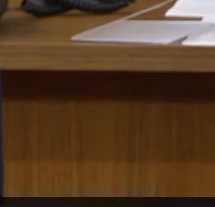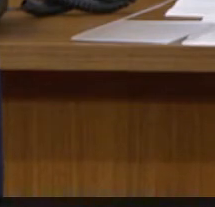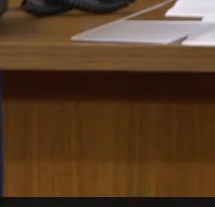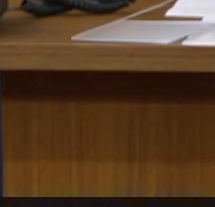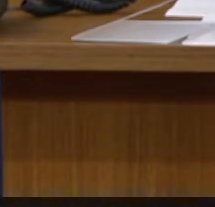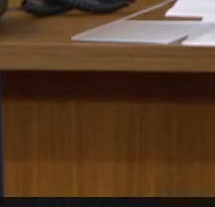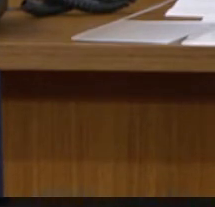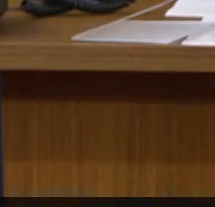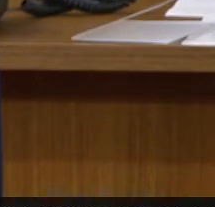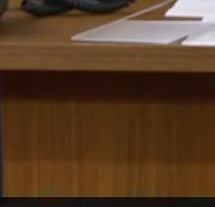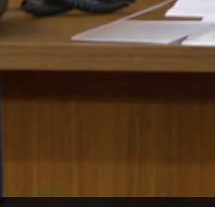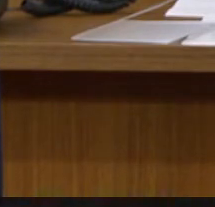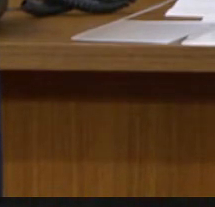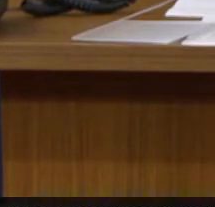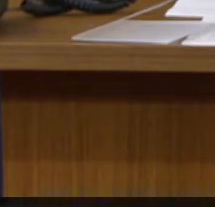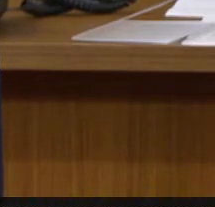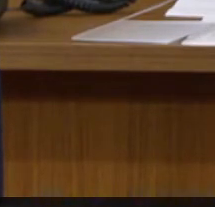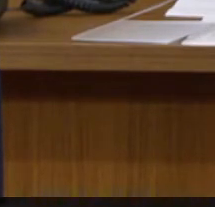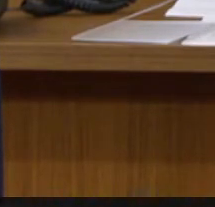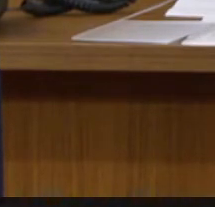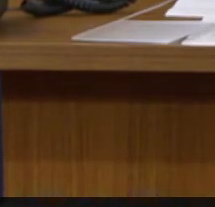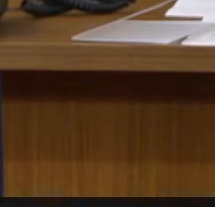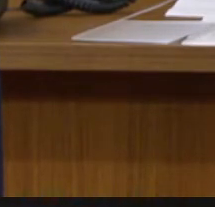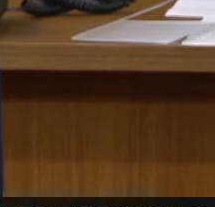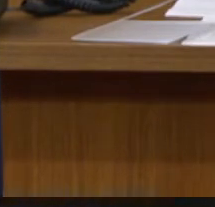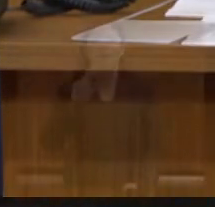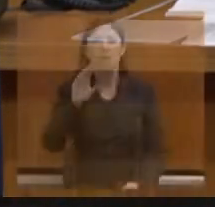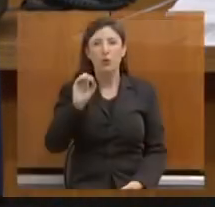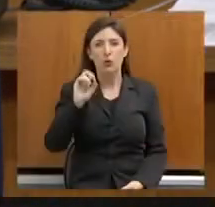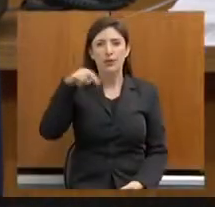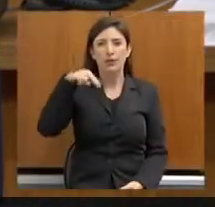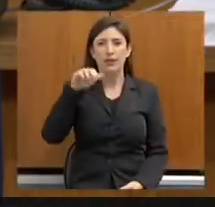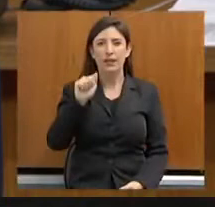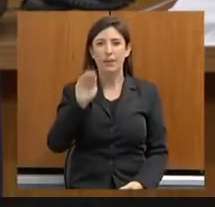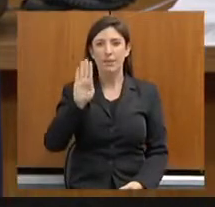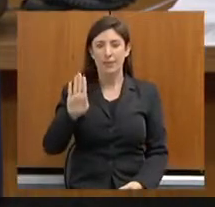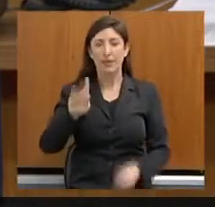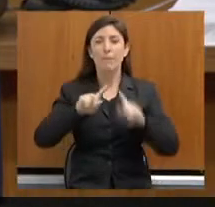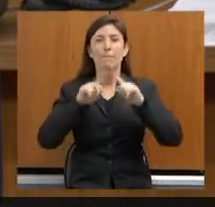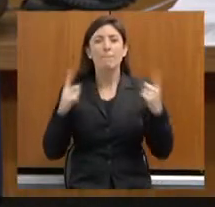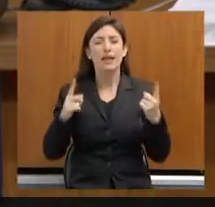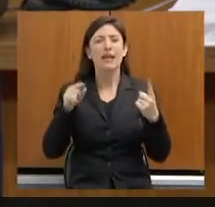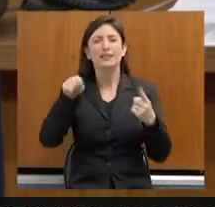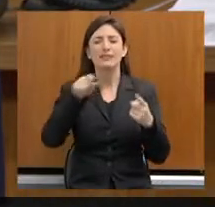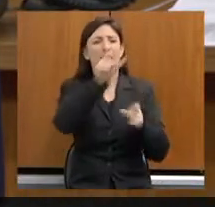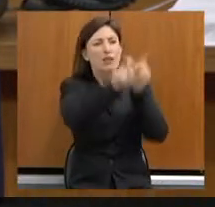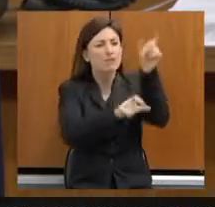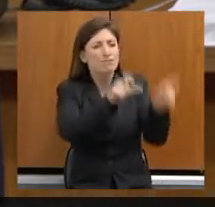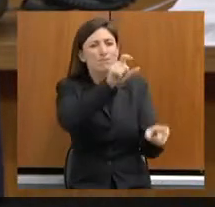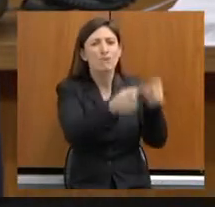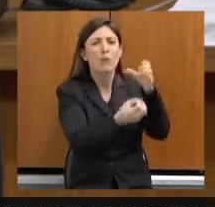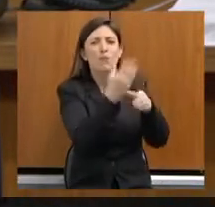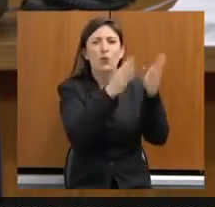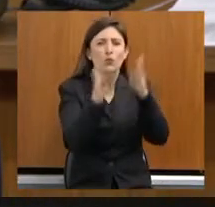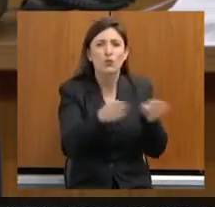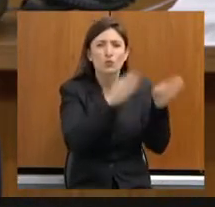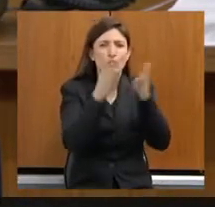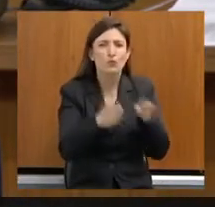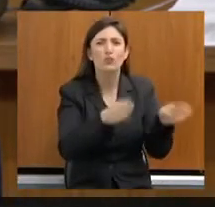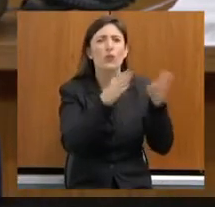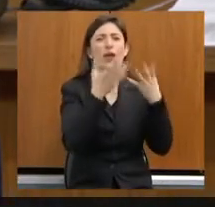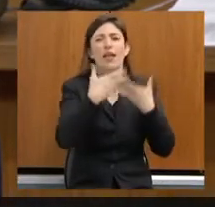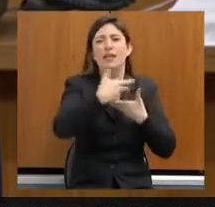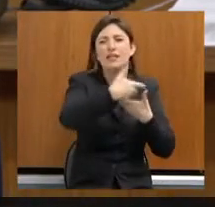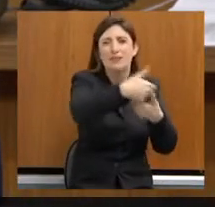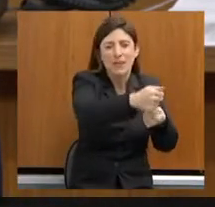unidade recursos do Paraná só que para que isso chega ao produtor e agora gelada para senhora a dificuldade que esses